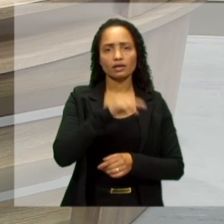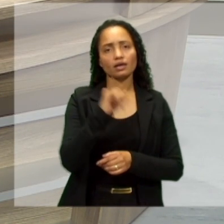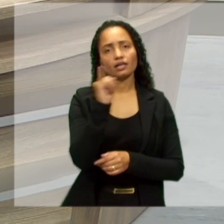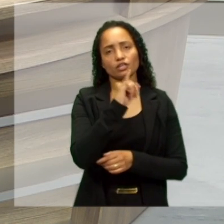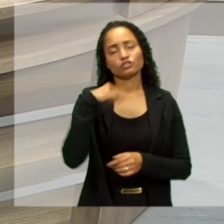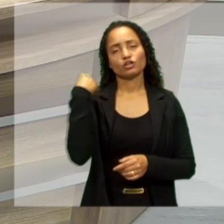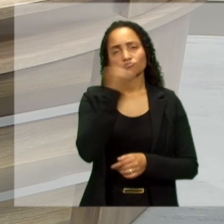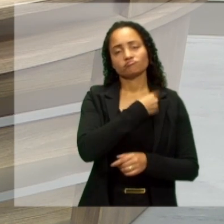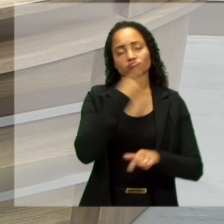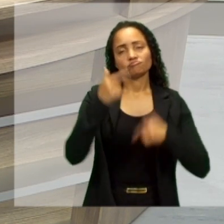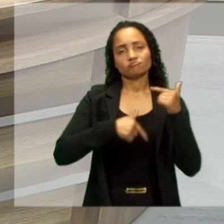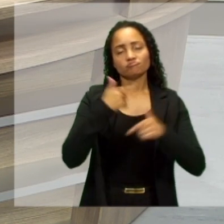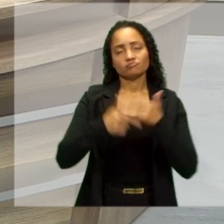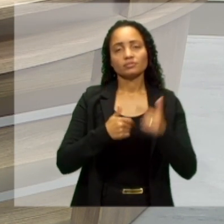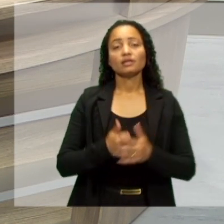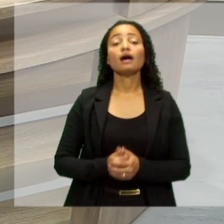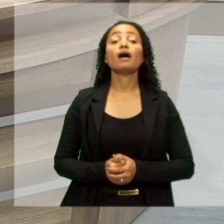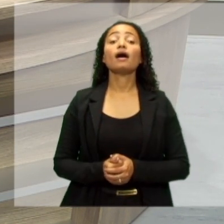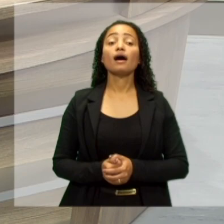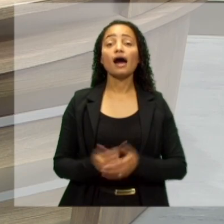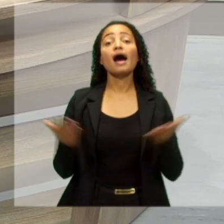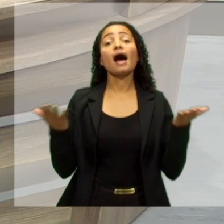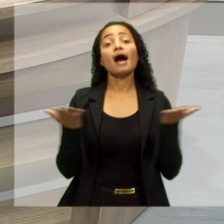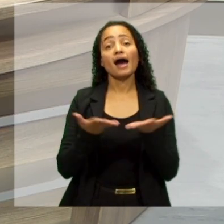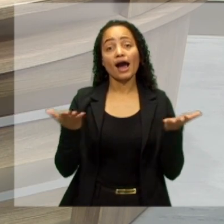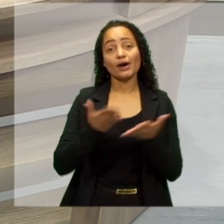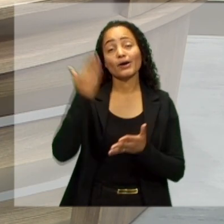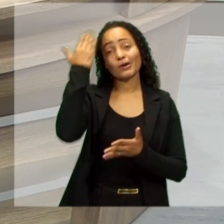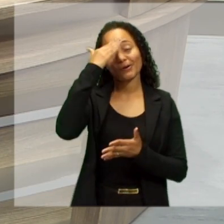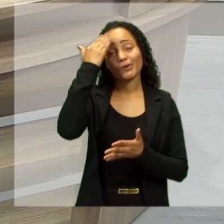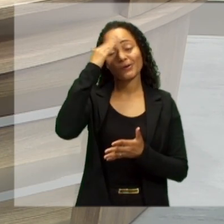atua. Agora eu consegui entender.